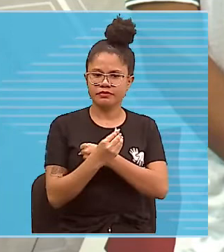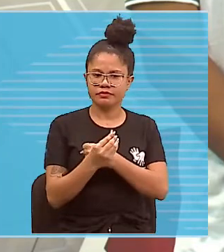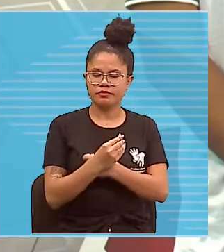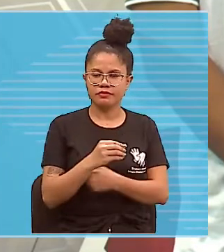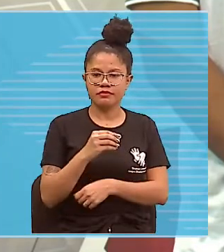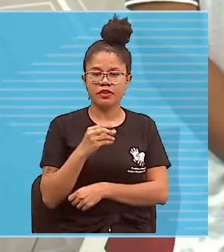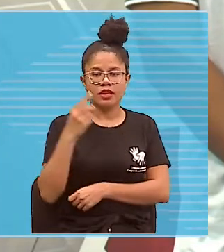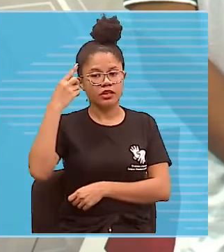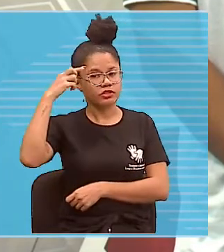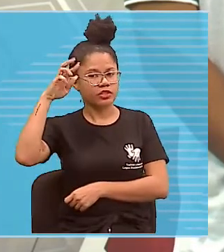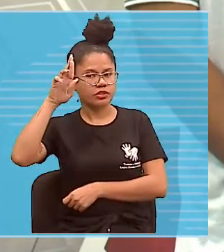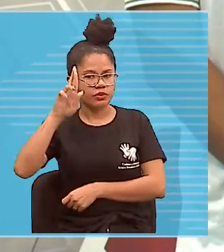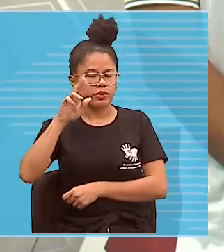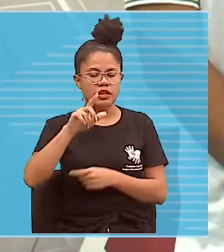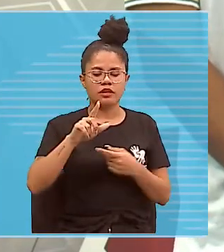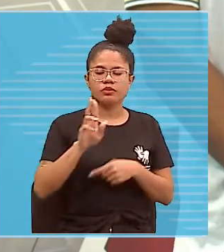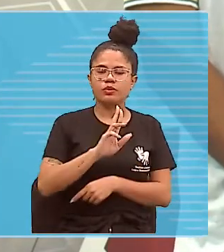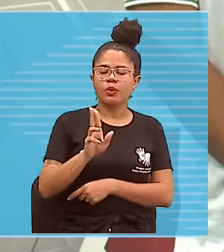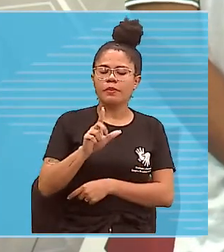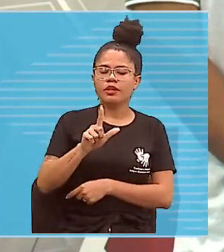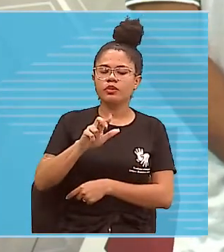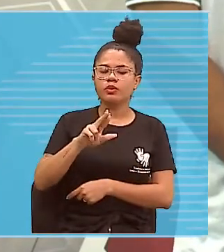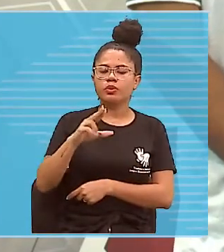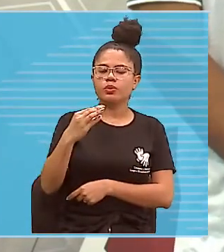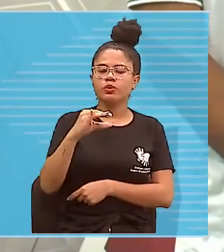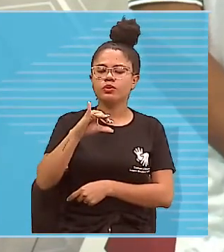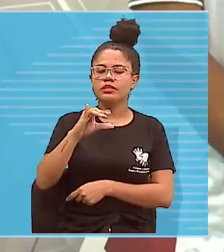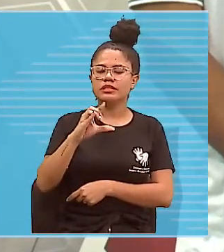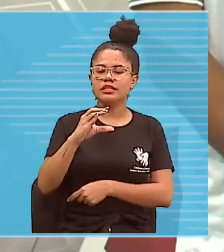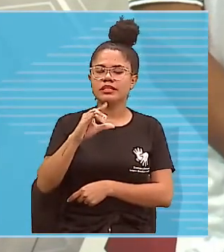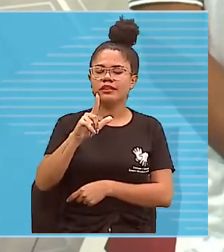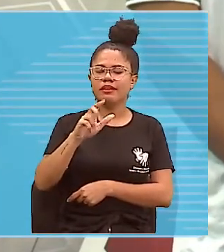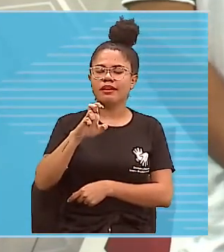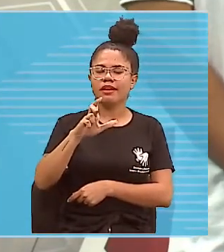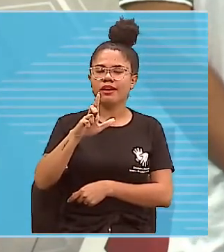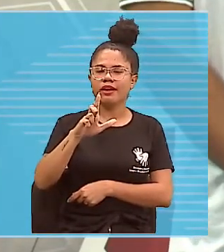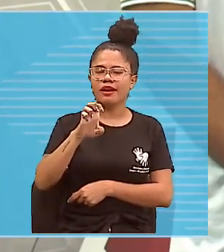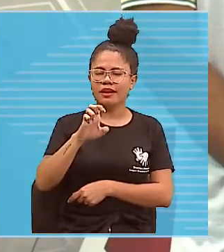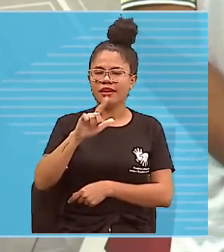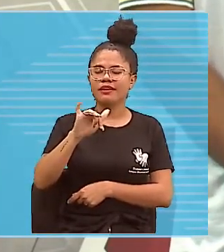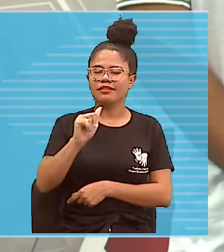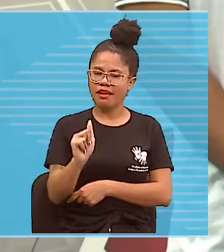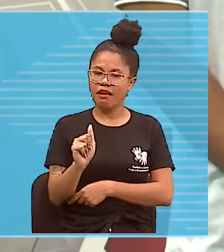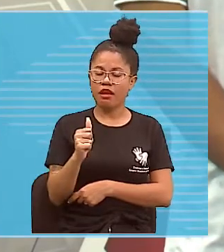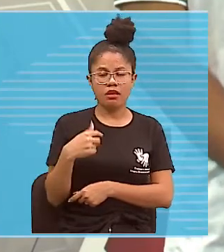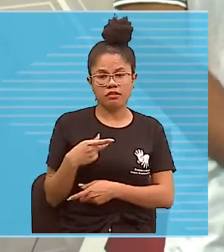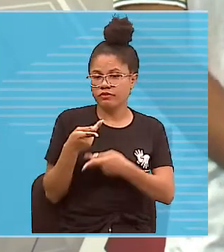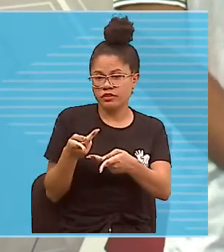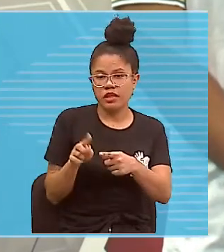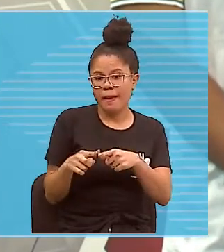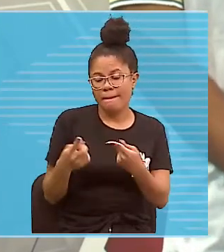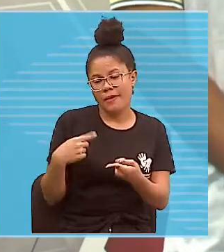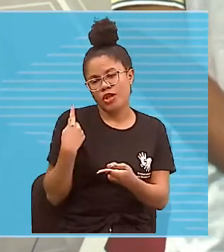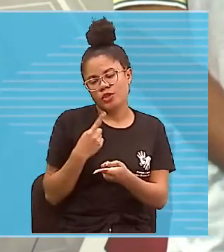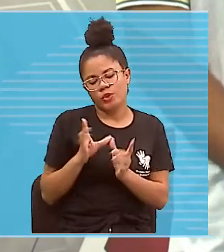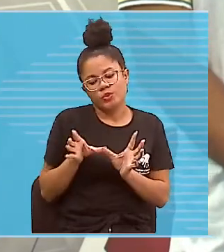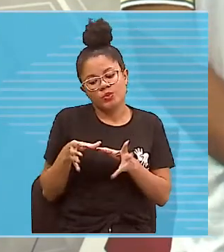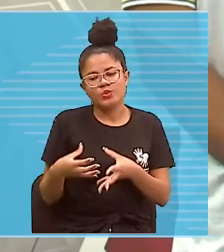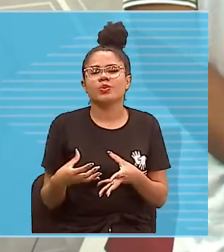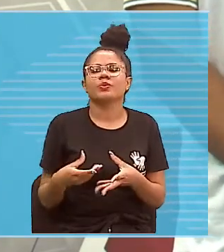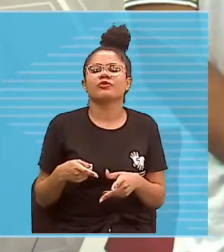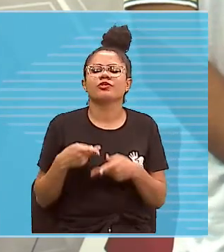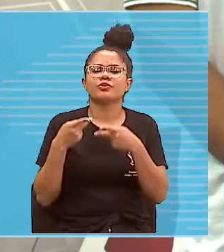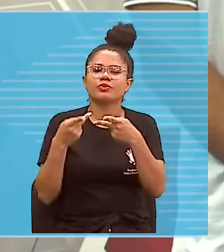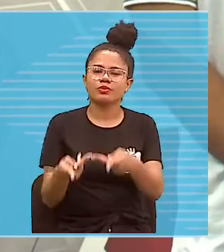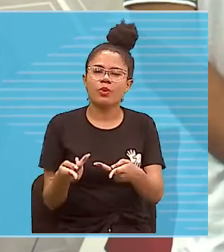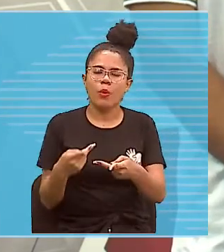Lucicléia Acioli. Né, uma simpatia, as meninas. Eu não estive nessa viagem, mas as meninas da nossa equipe ficaram encantadas com o